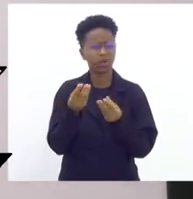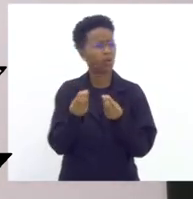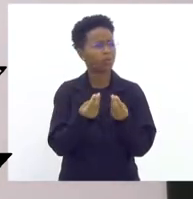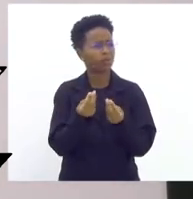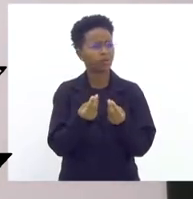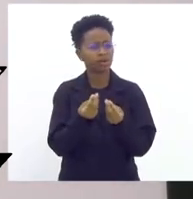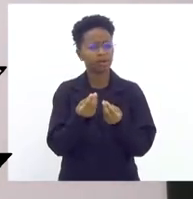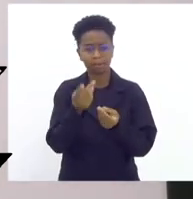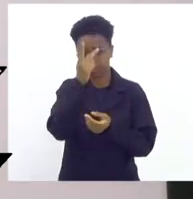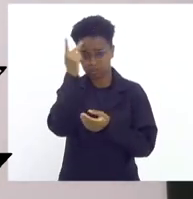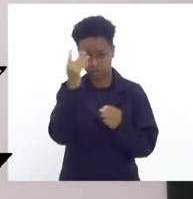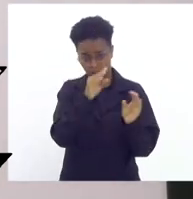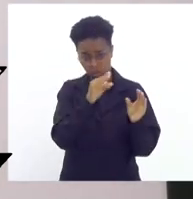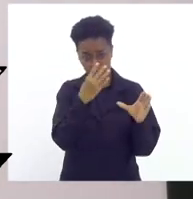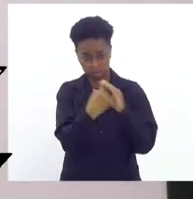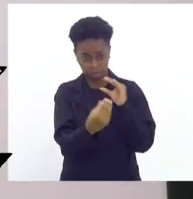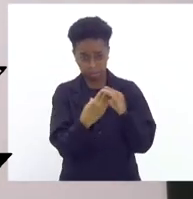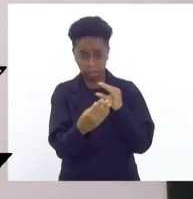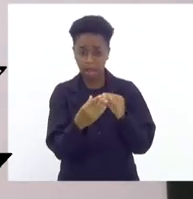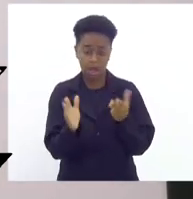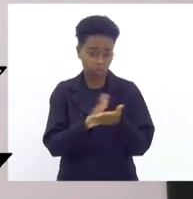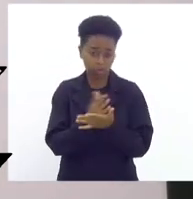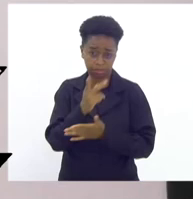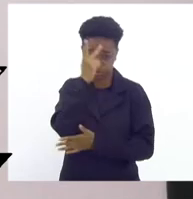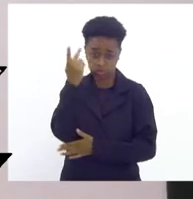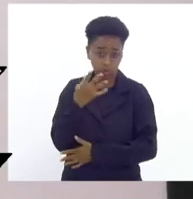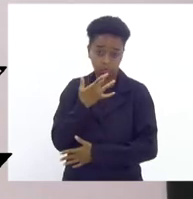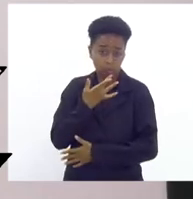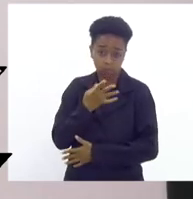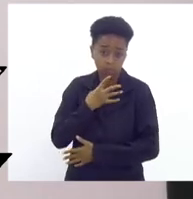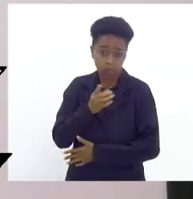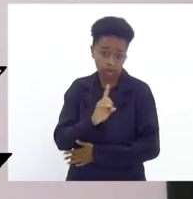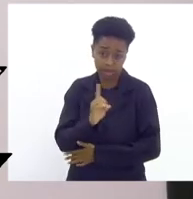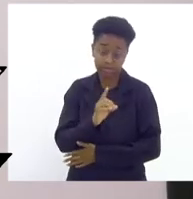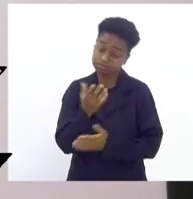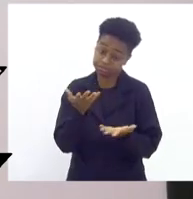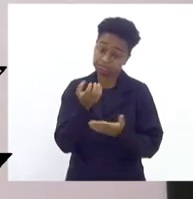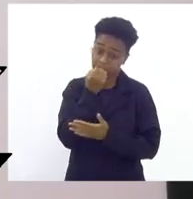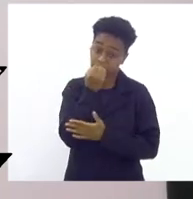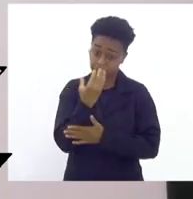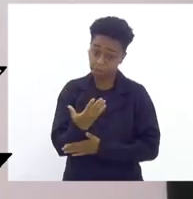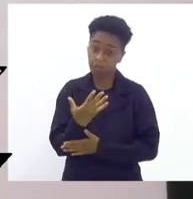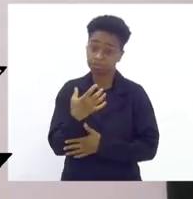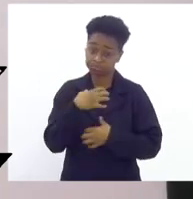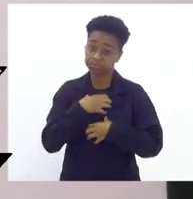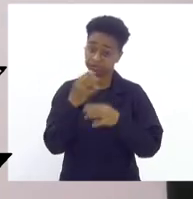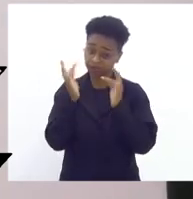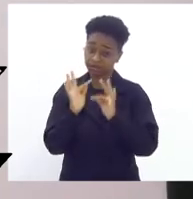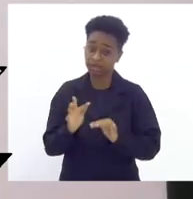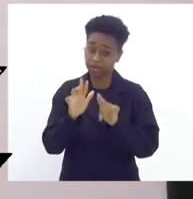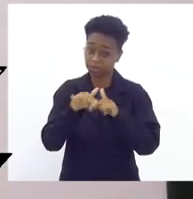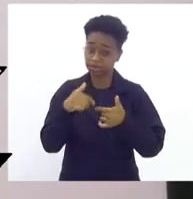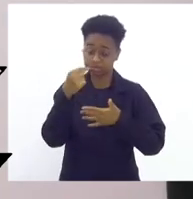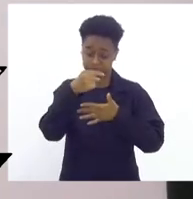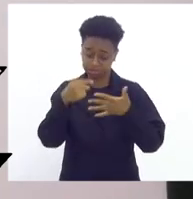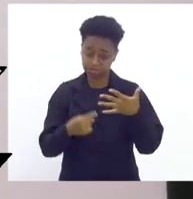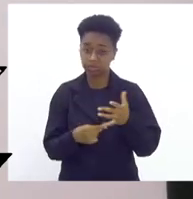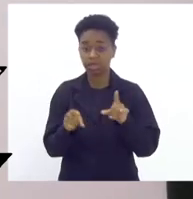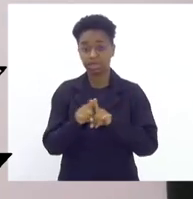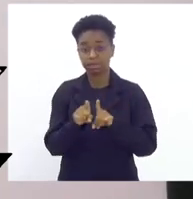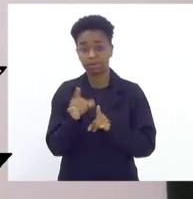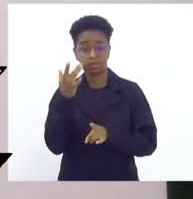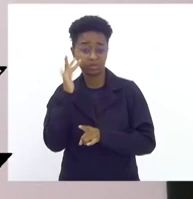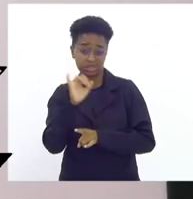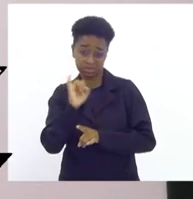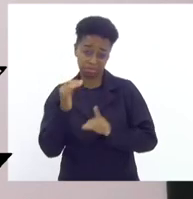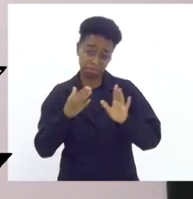refugiado que muita personagem e bom e felicito a você por tudo isso e não sei se pode